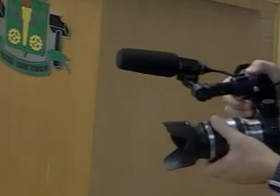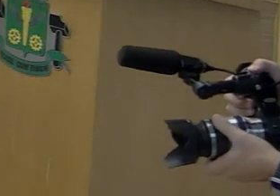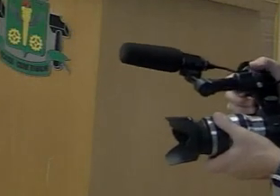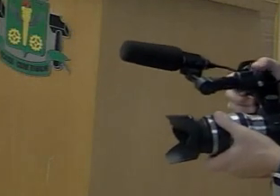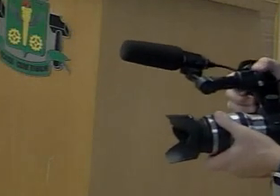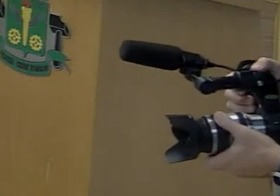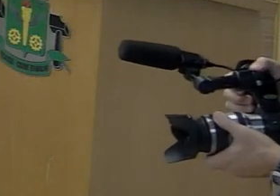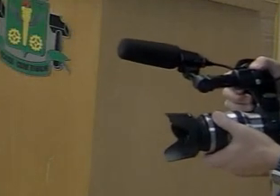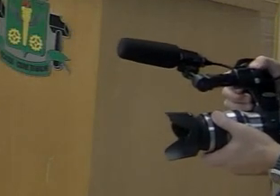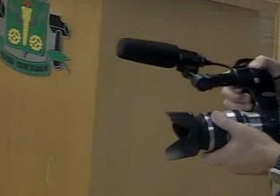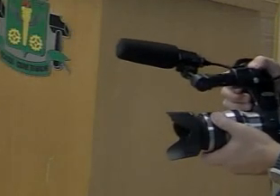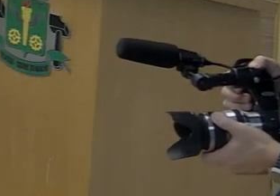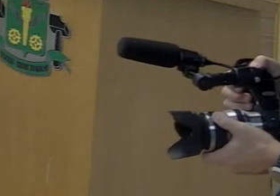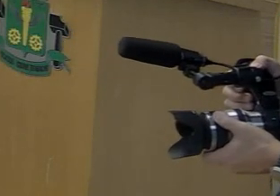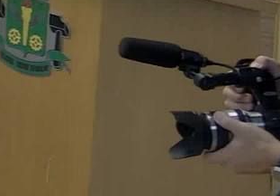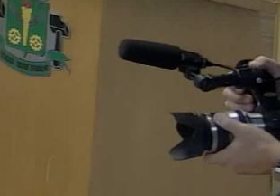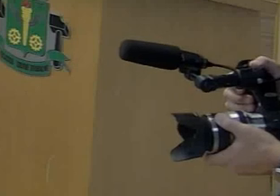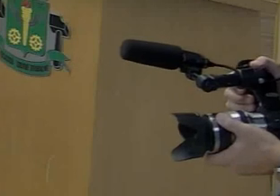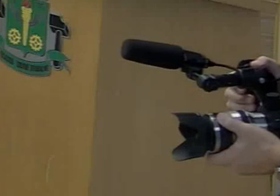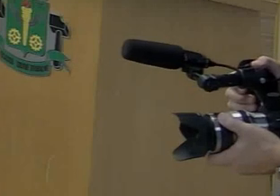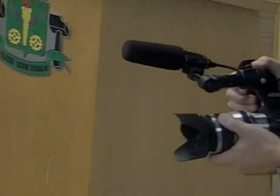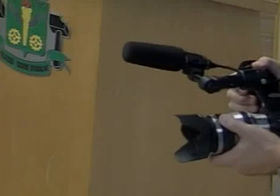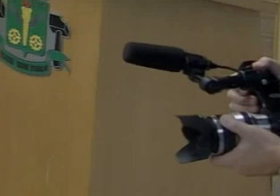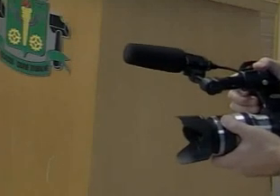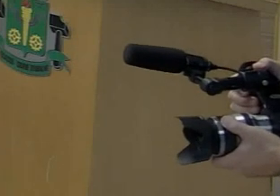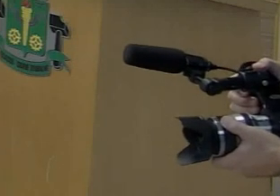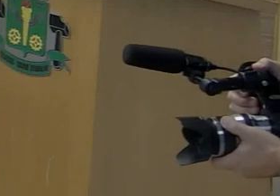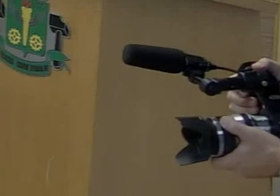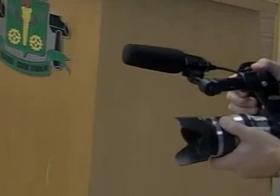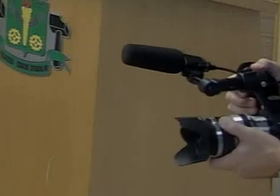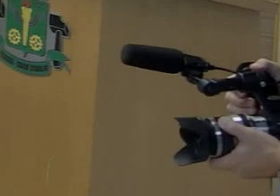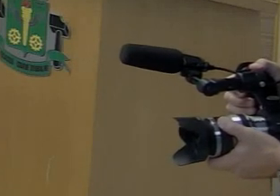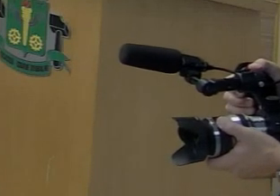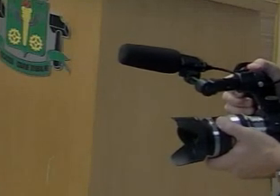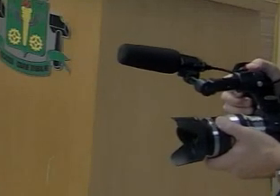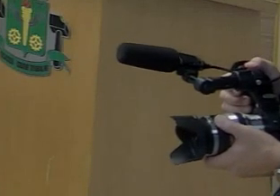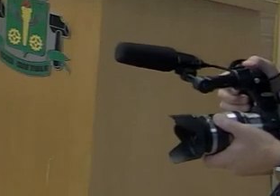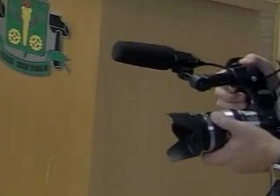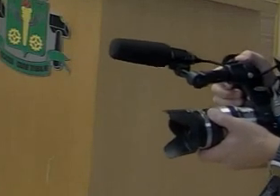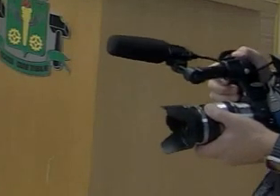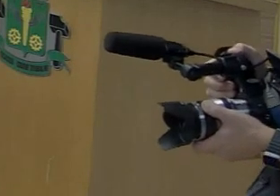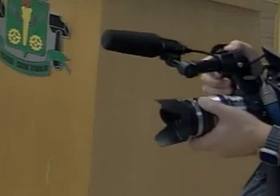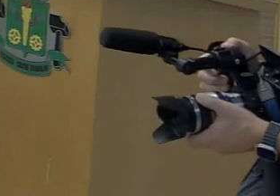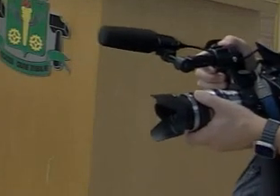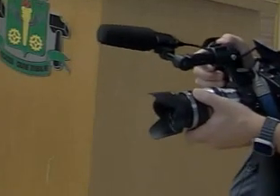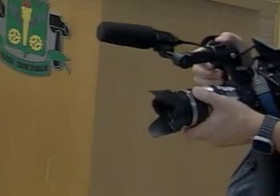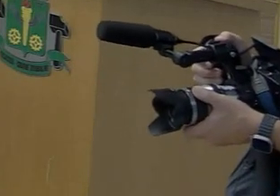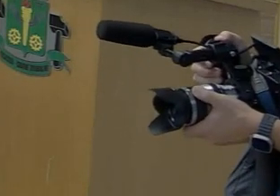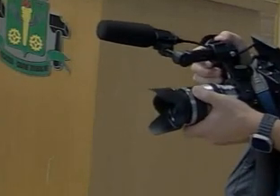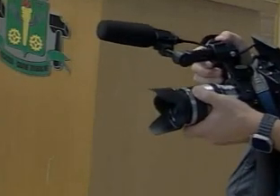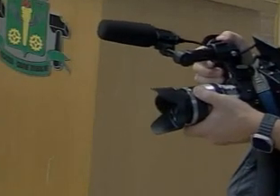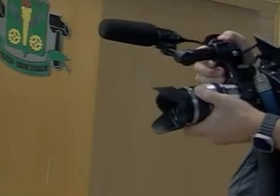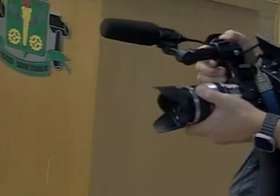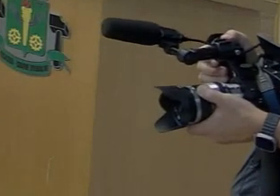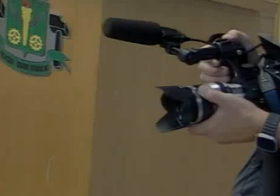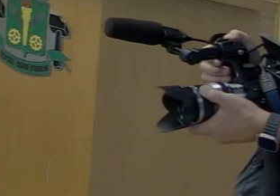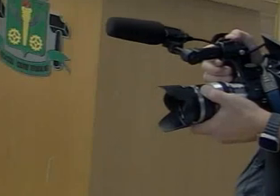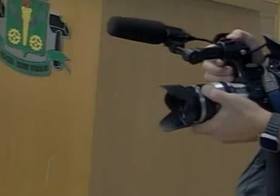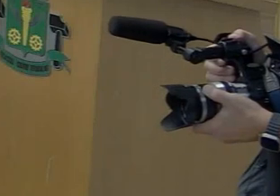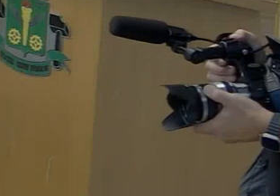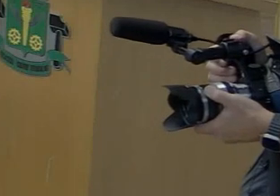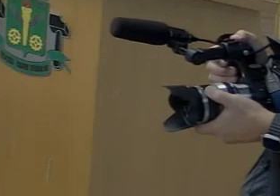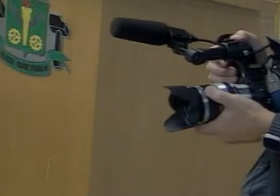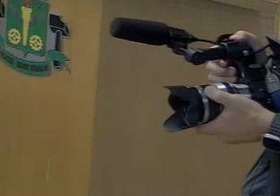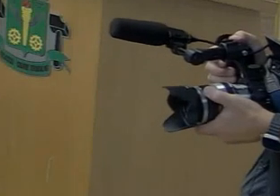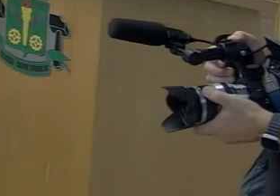de suas atividades pelo período de 3 dias, a contar da data de hoje. Segue atestado médico